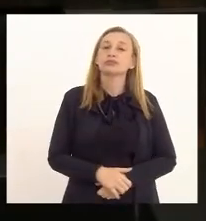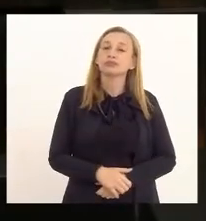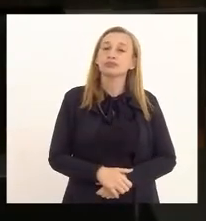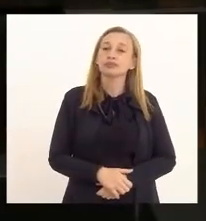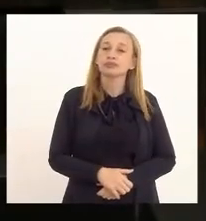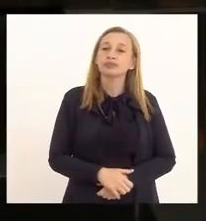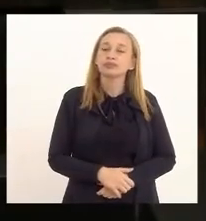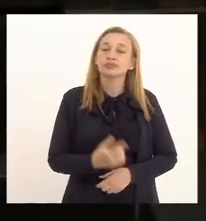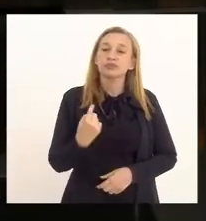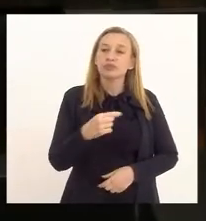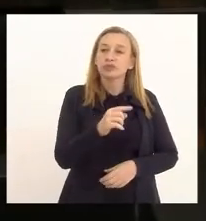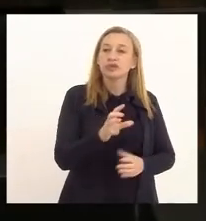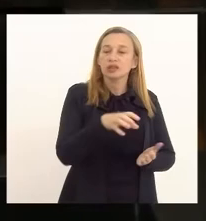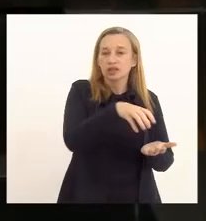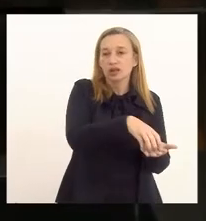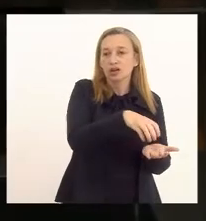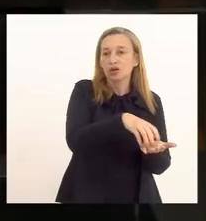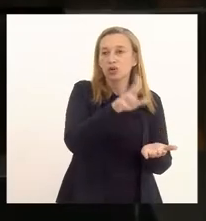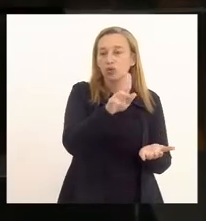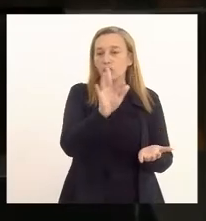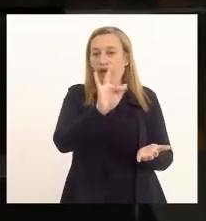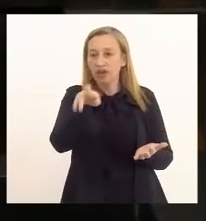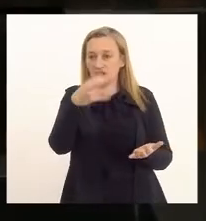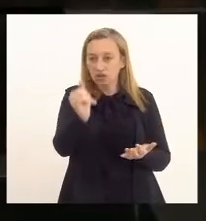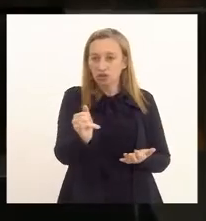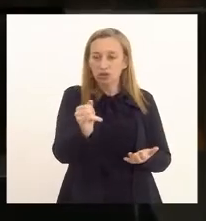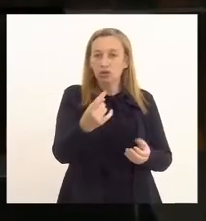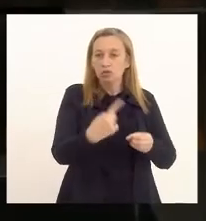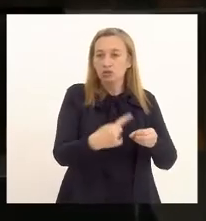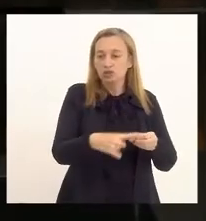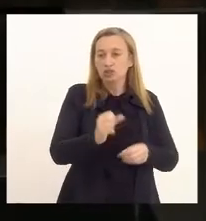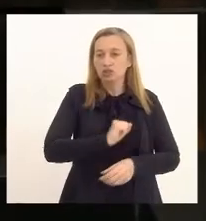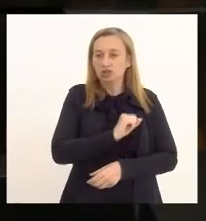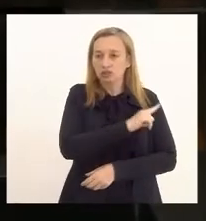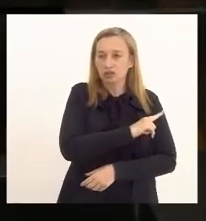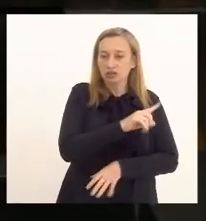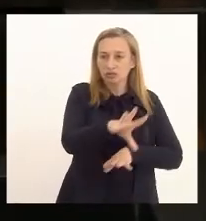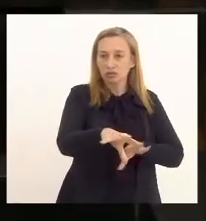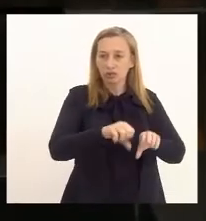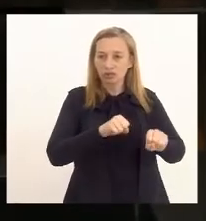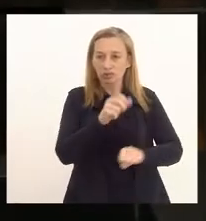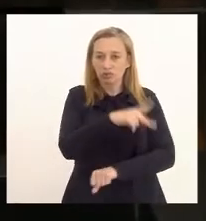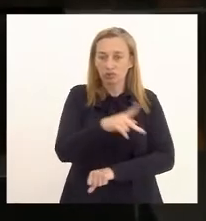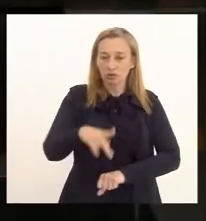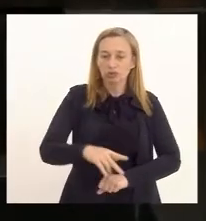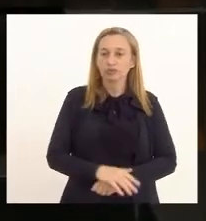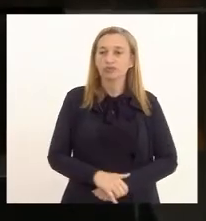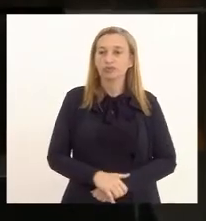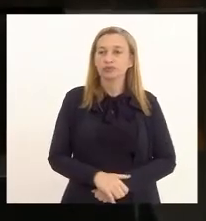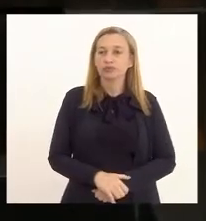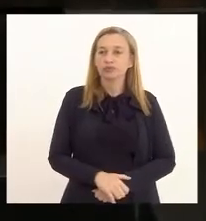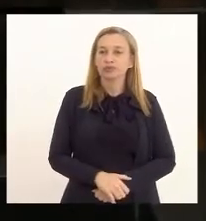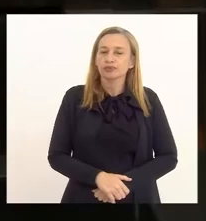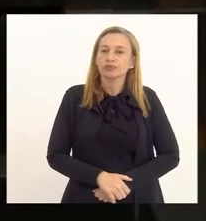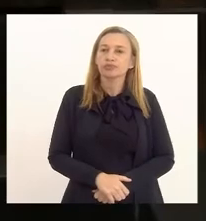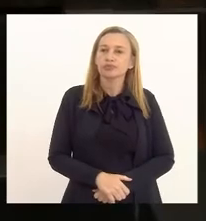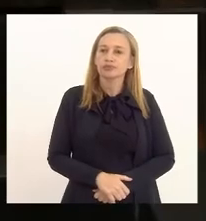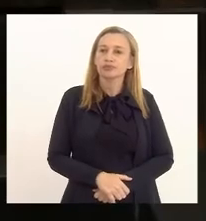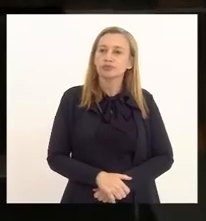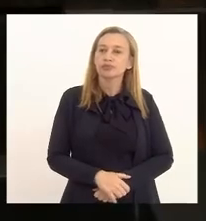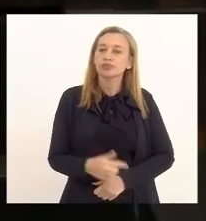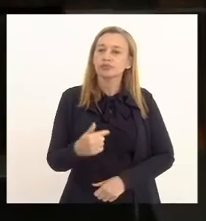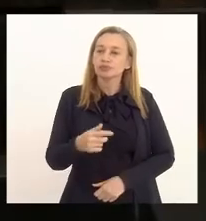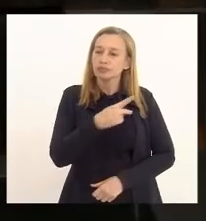à unidade da UERJ no município de São Gonçalo, à Faculdade de Formação de Professores. quanto